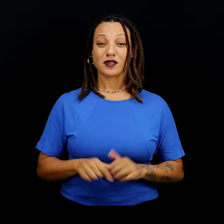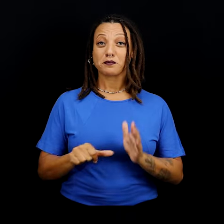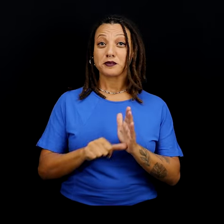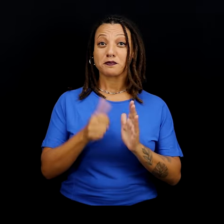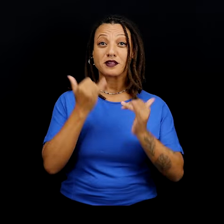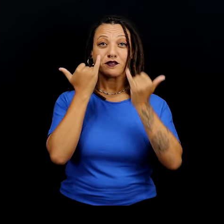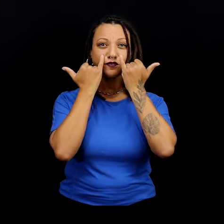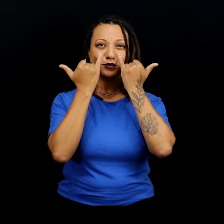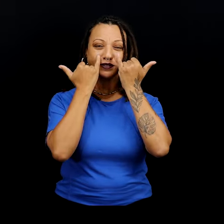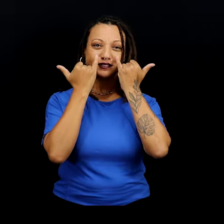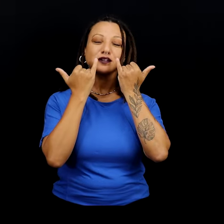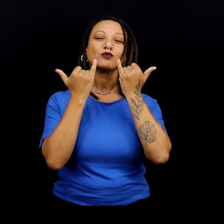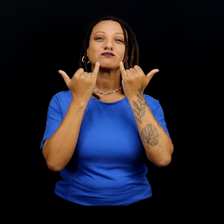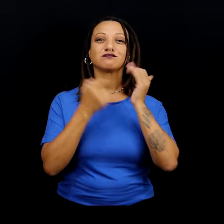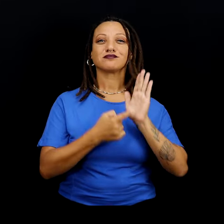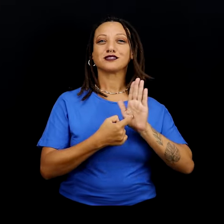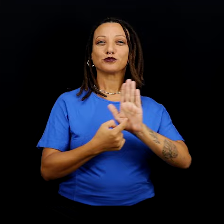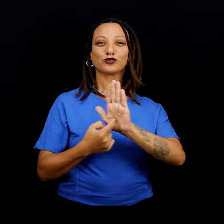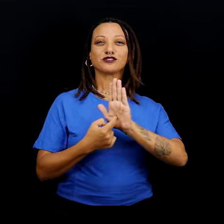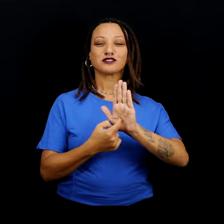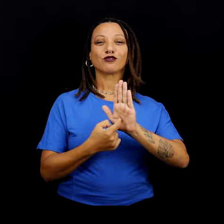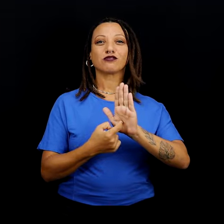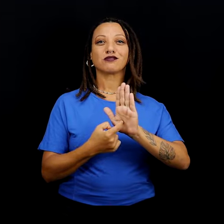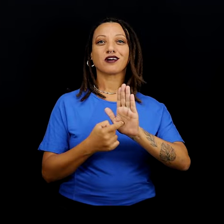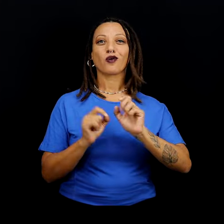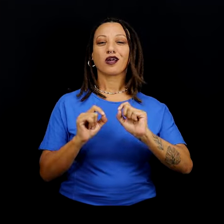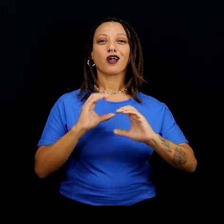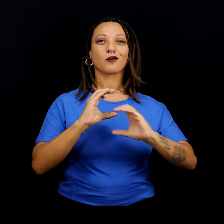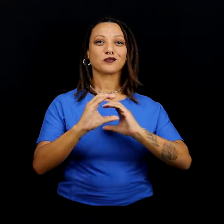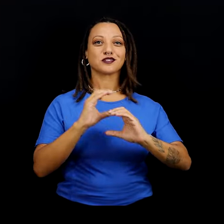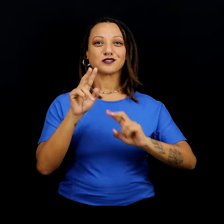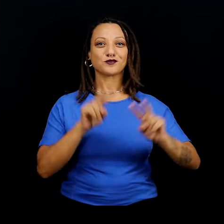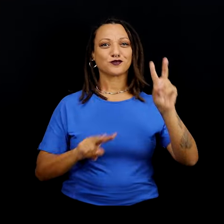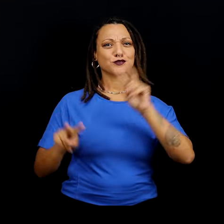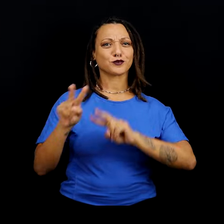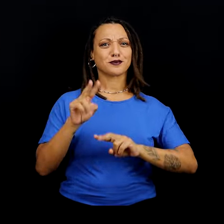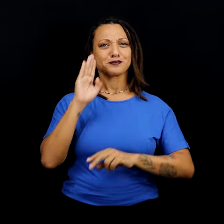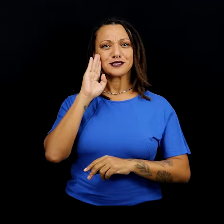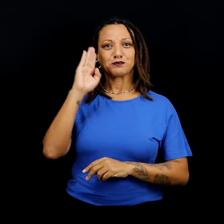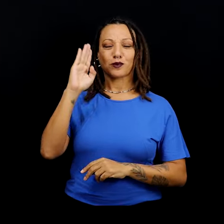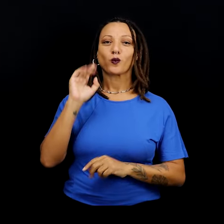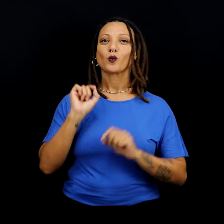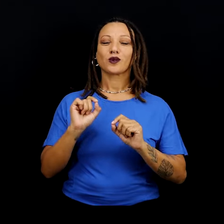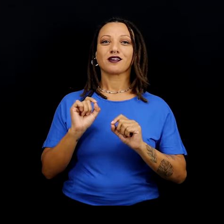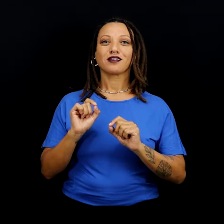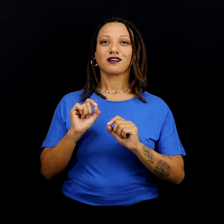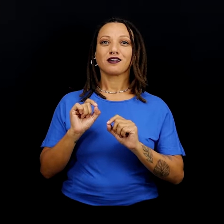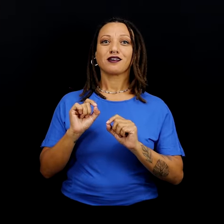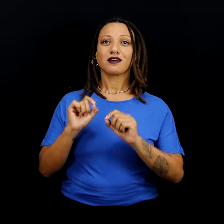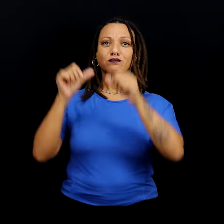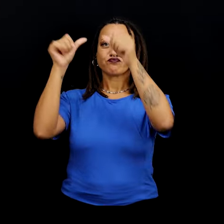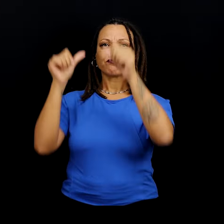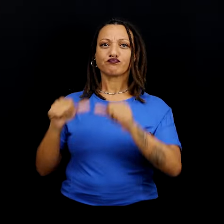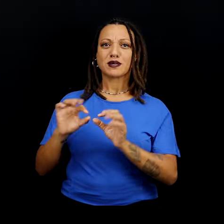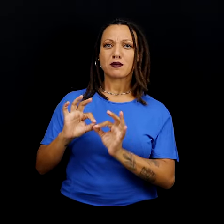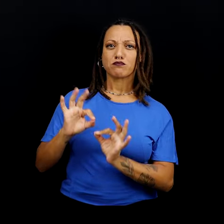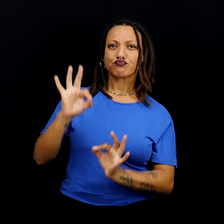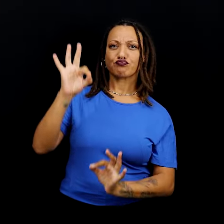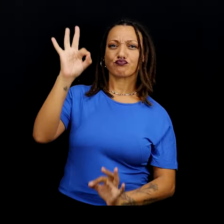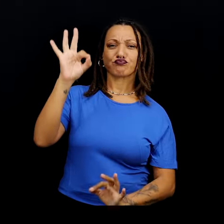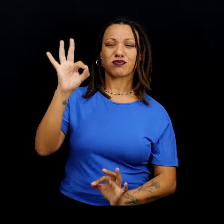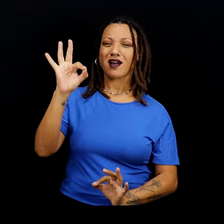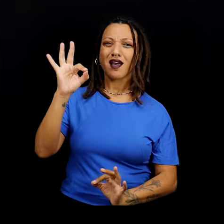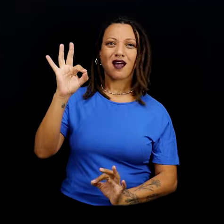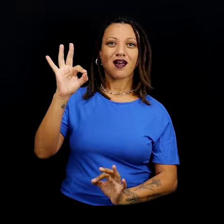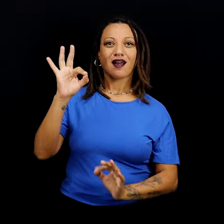A primeira informação sobre a exposição, ela vem da comunicação visual, que é um banner enorme colocado entre